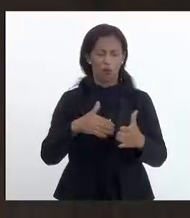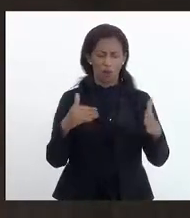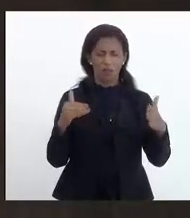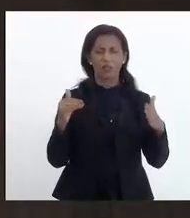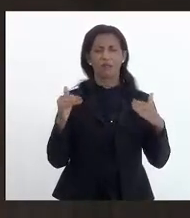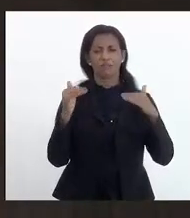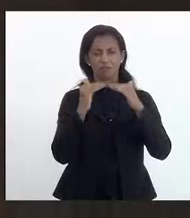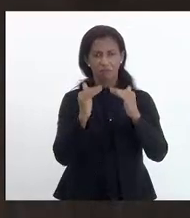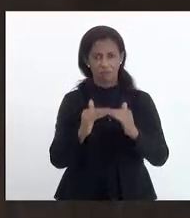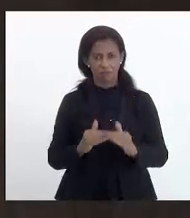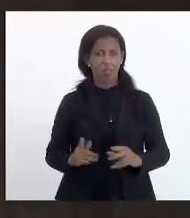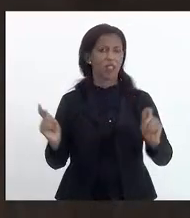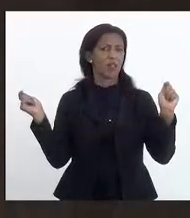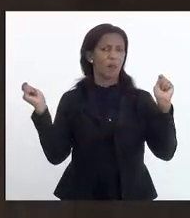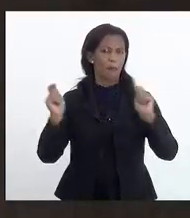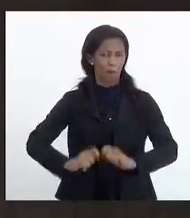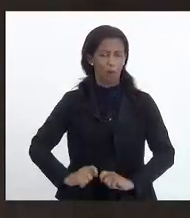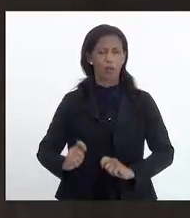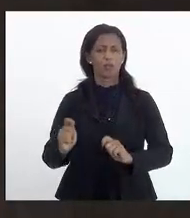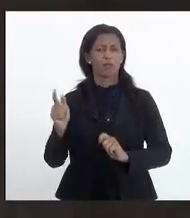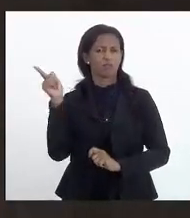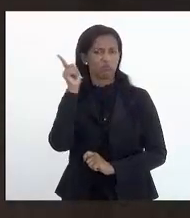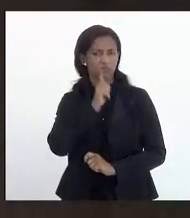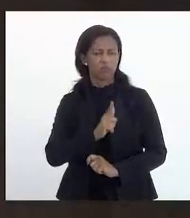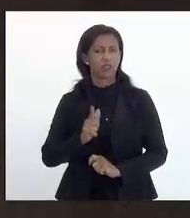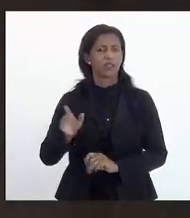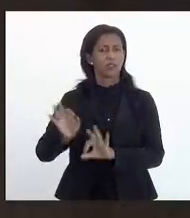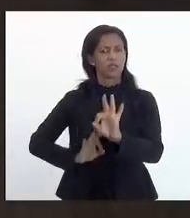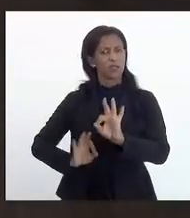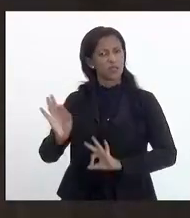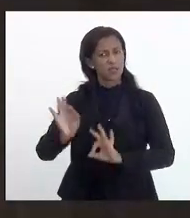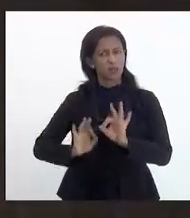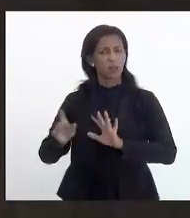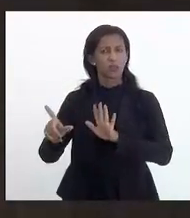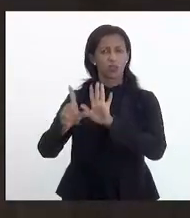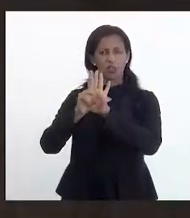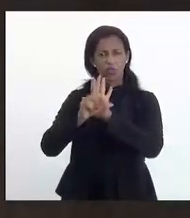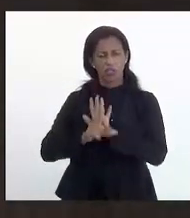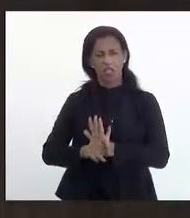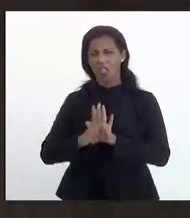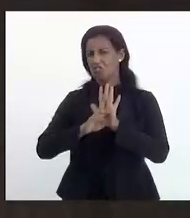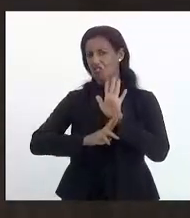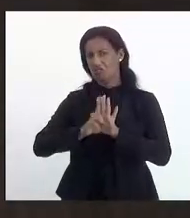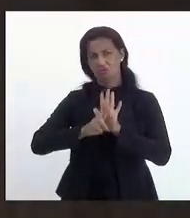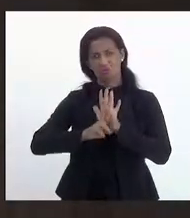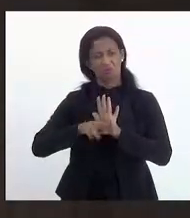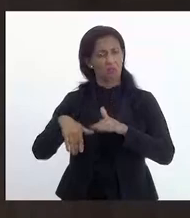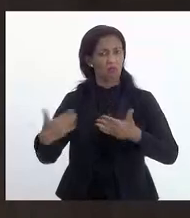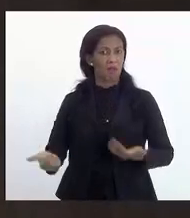gente possa construir esse projeto, enfim, de lei, de resolução. Vamos ver